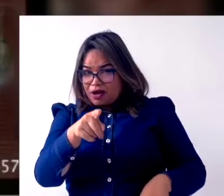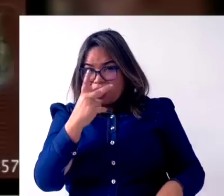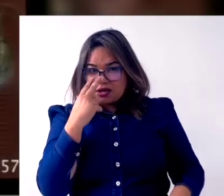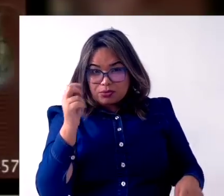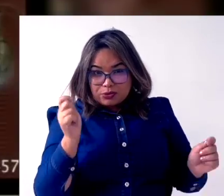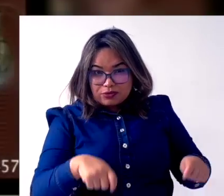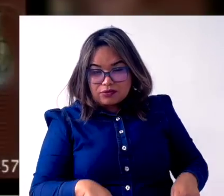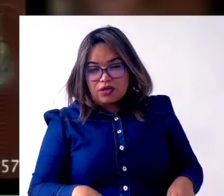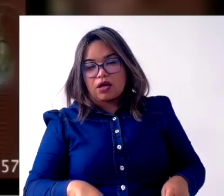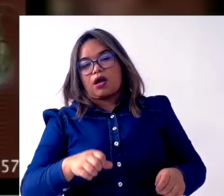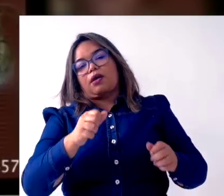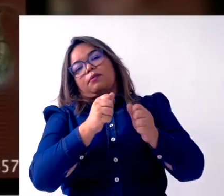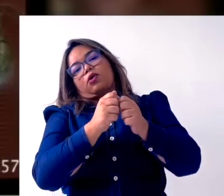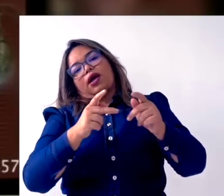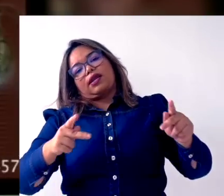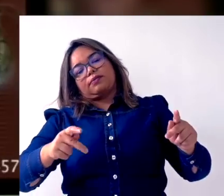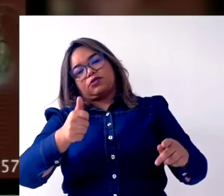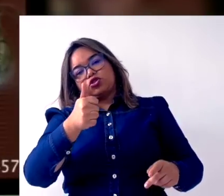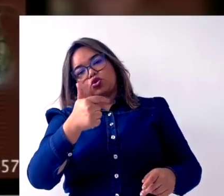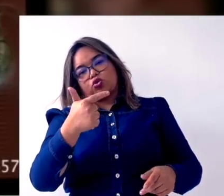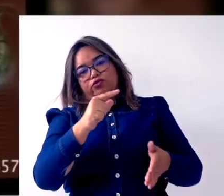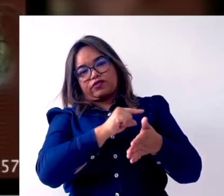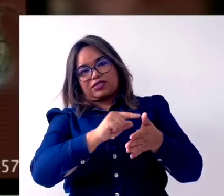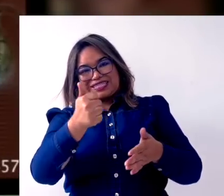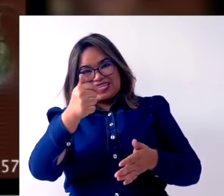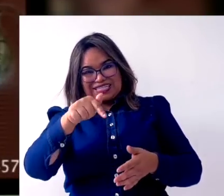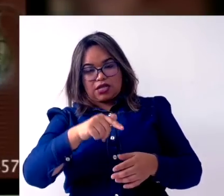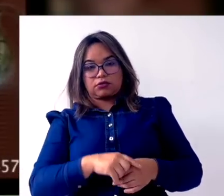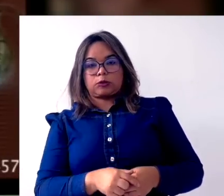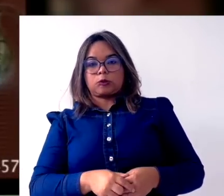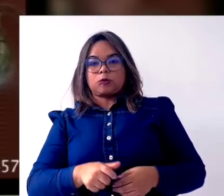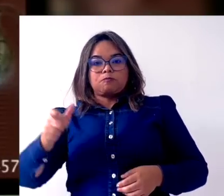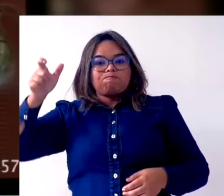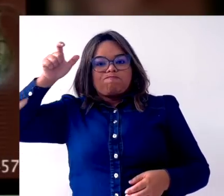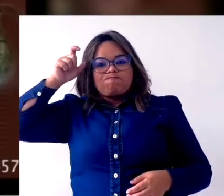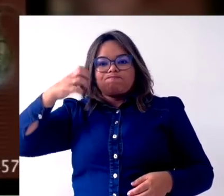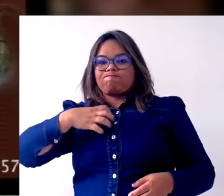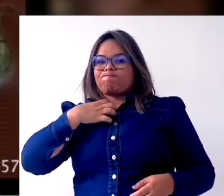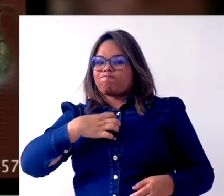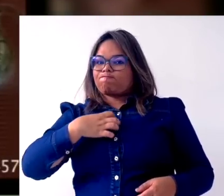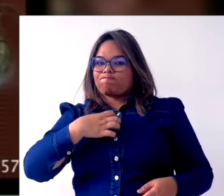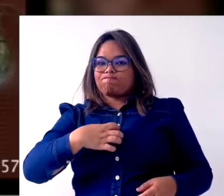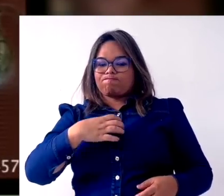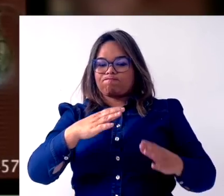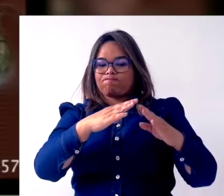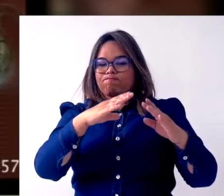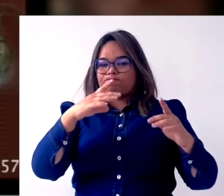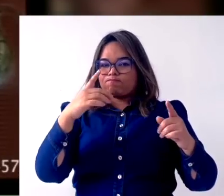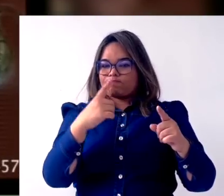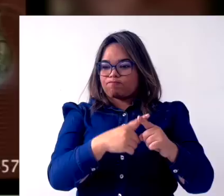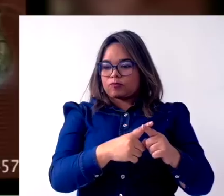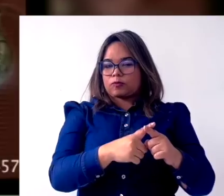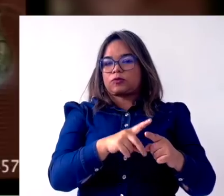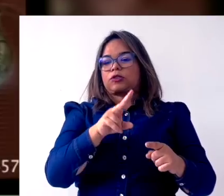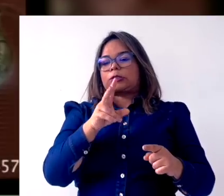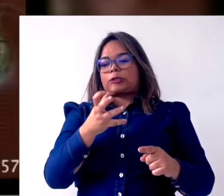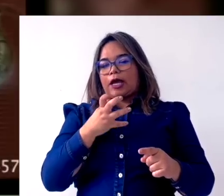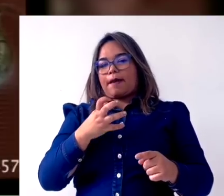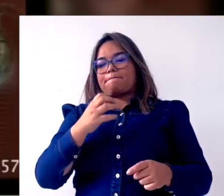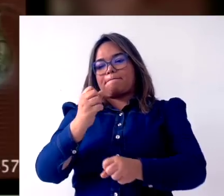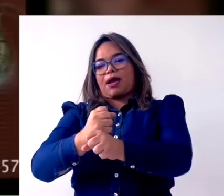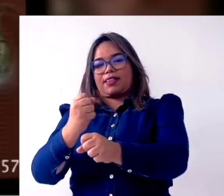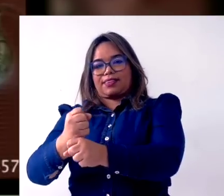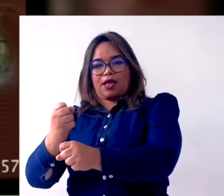Apocalipse 12:17 diz: então o dragão se irou contra a mulher e foi fazer guerra contra o restante da sua